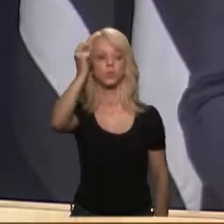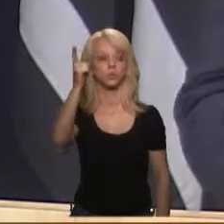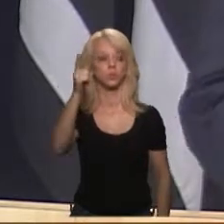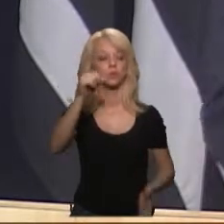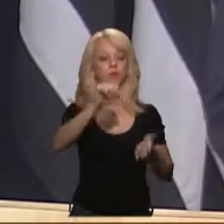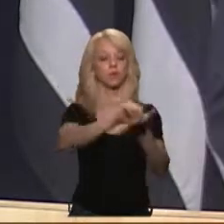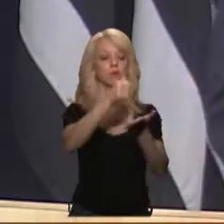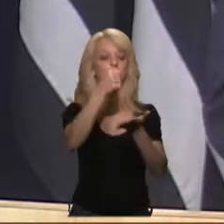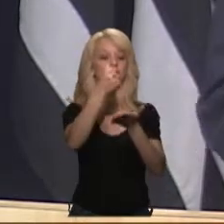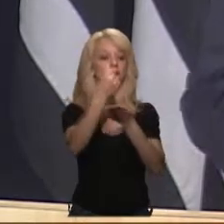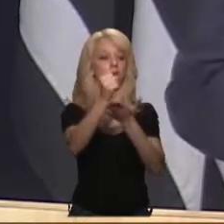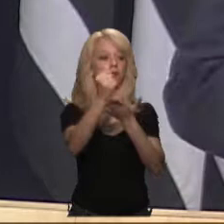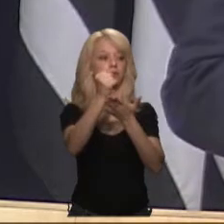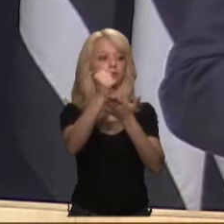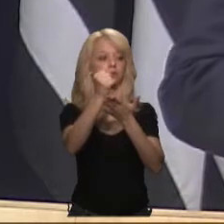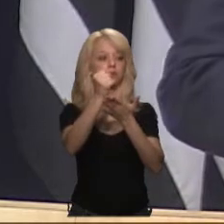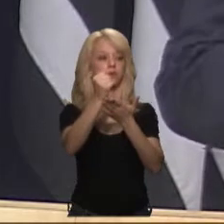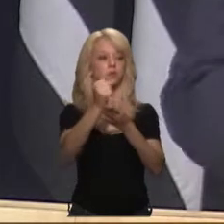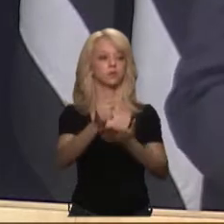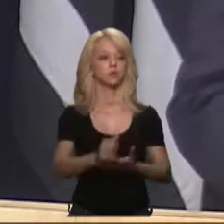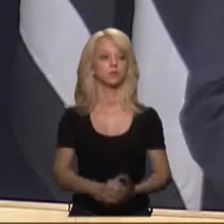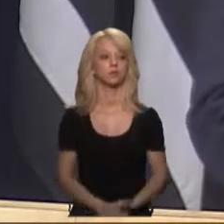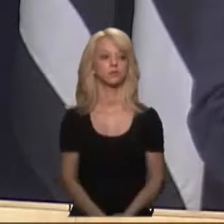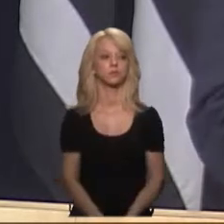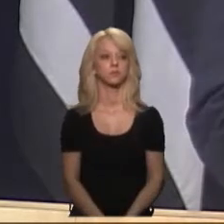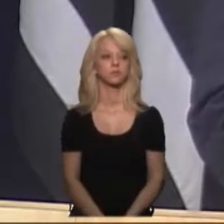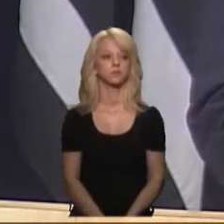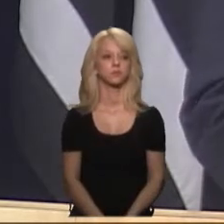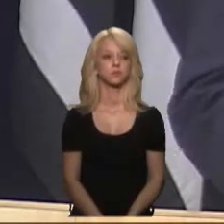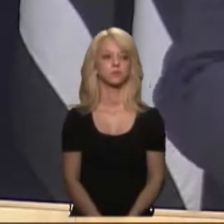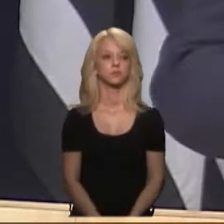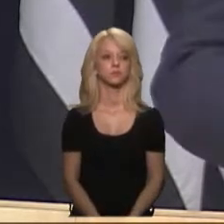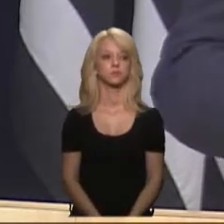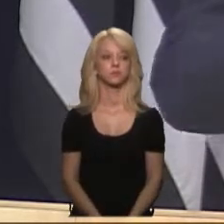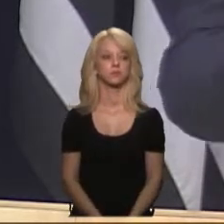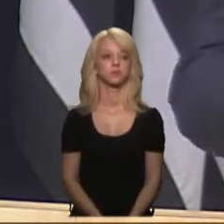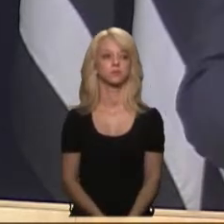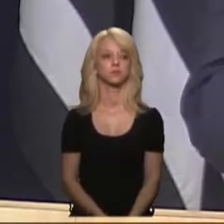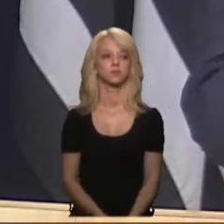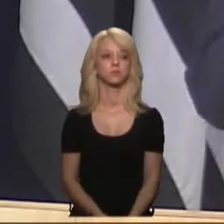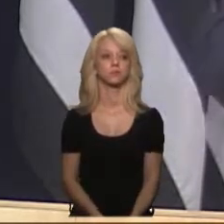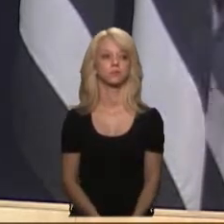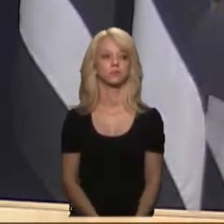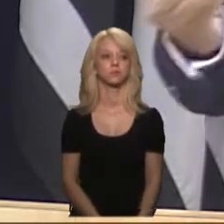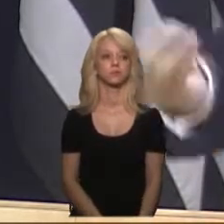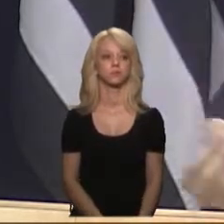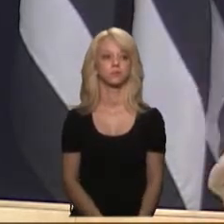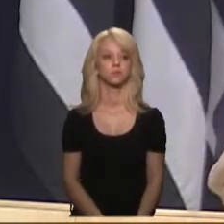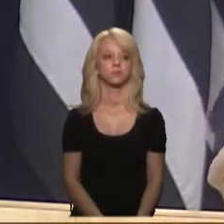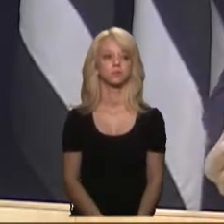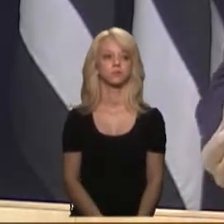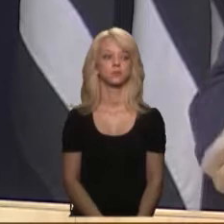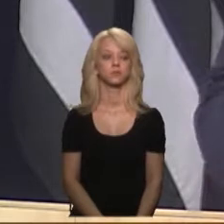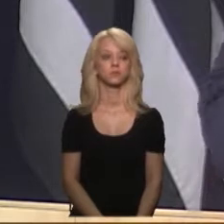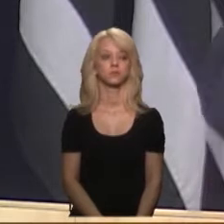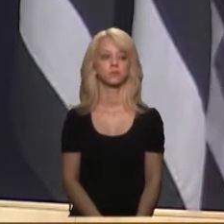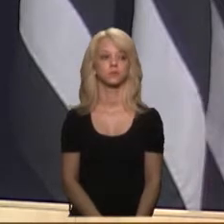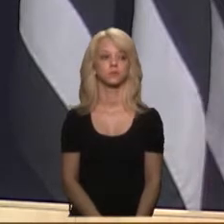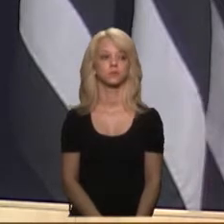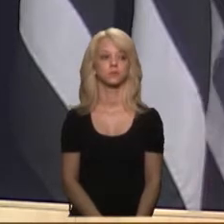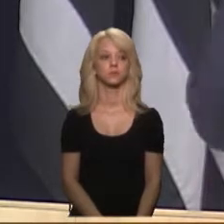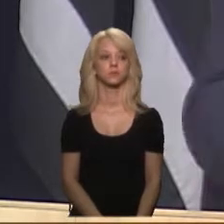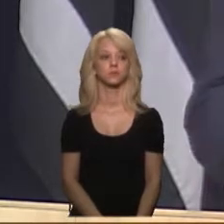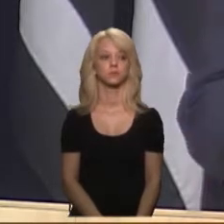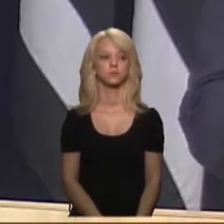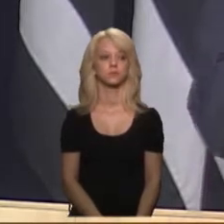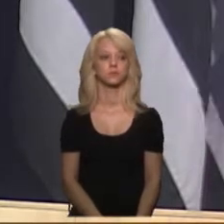plano. Mas eu prezo por esse respeito à pauta, que nós possamos dialogar mais essas inversões, dialogar